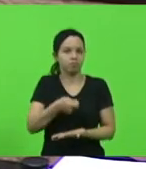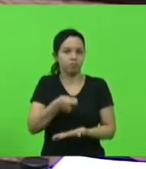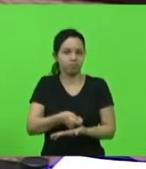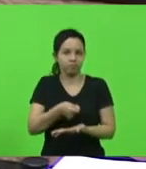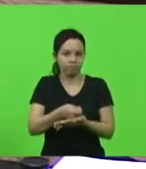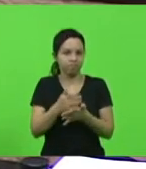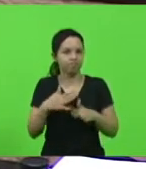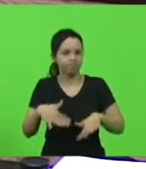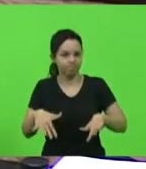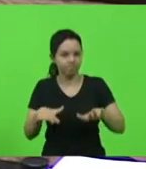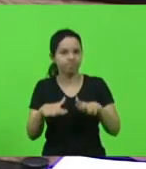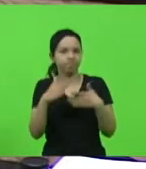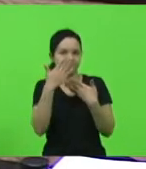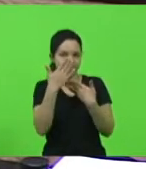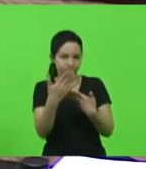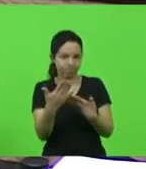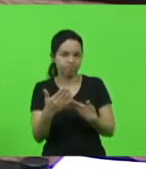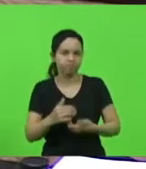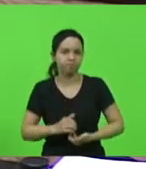senhor presidente. Muito obrigada.